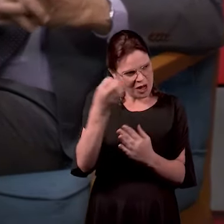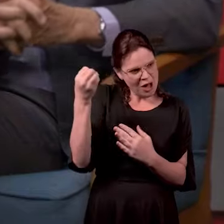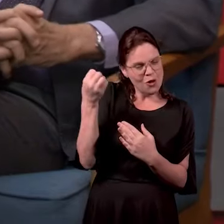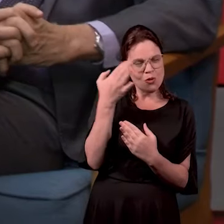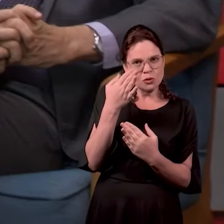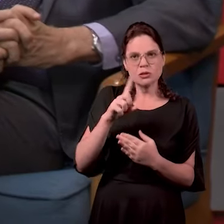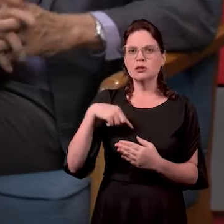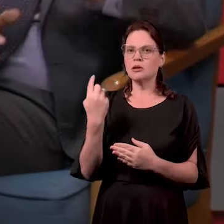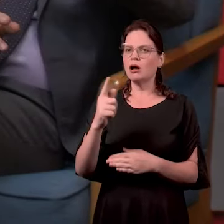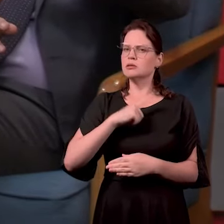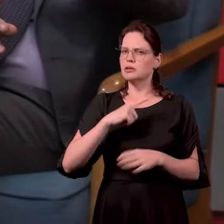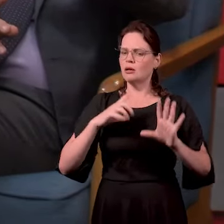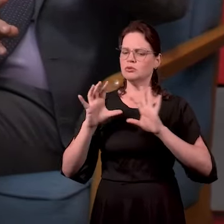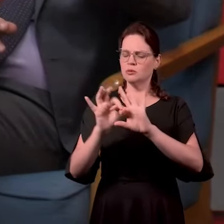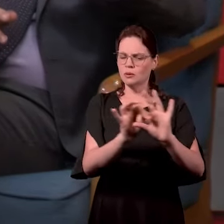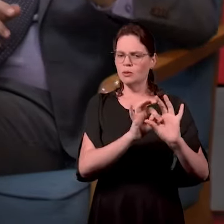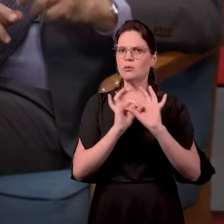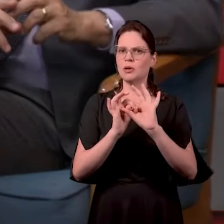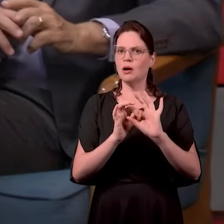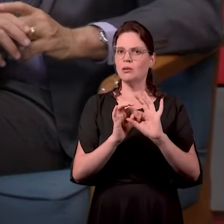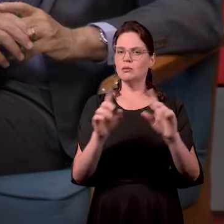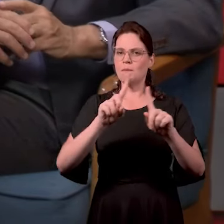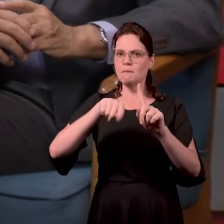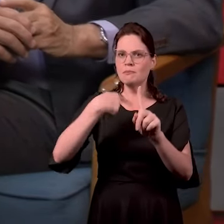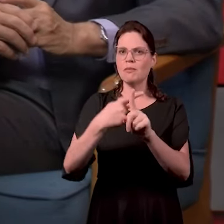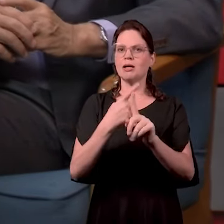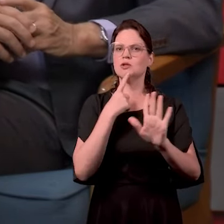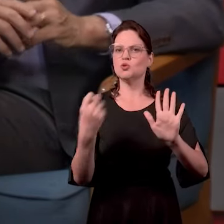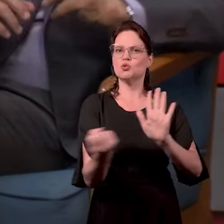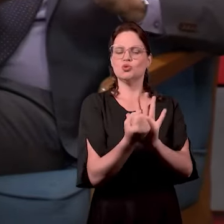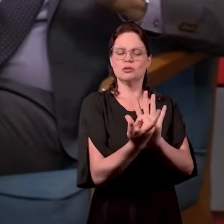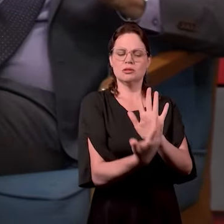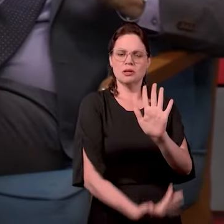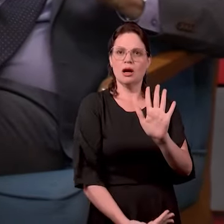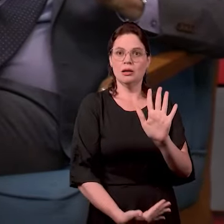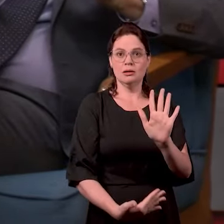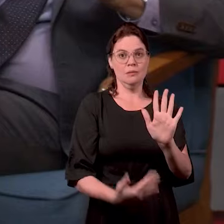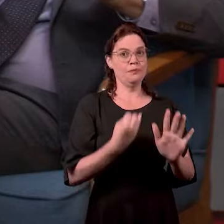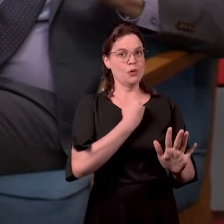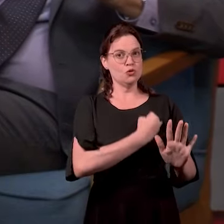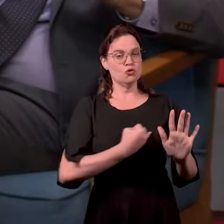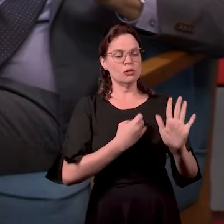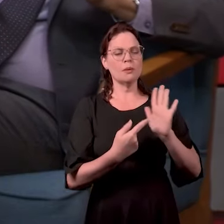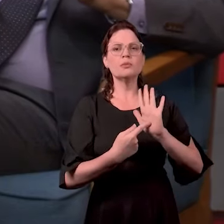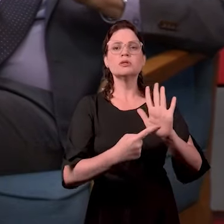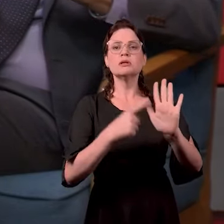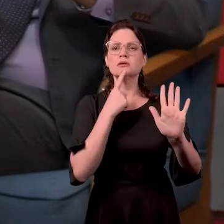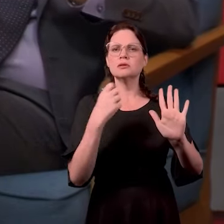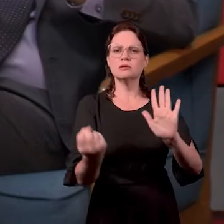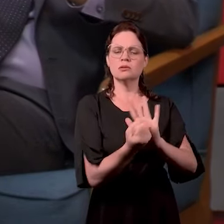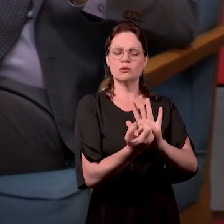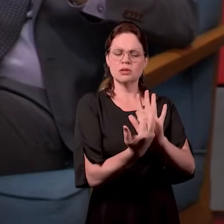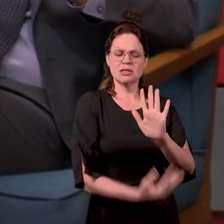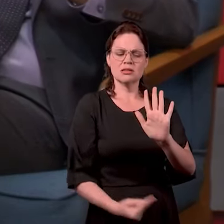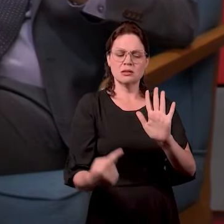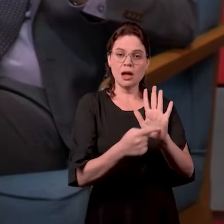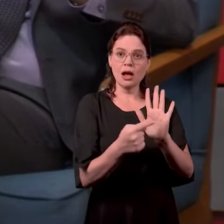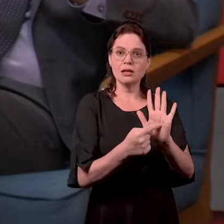sangue de Jesus, nesse texto aí, João está falando de uma condição onde o